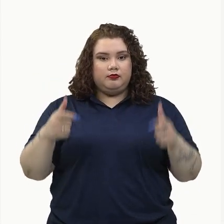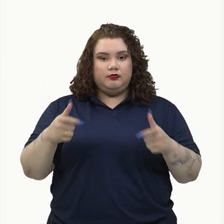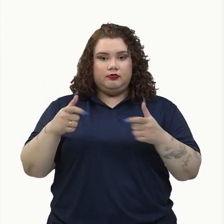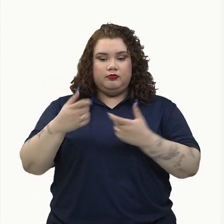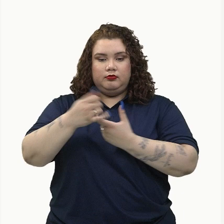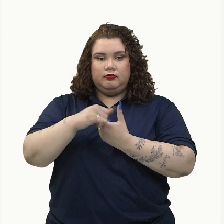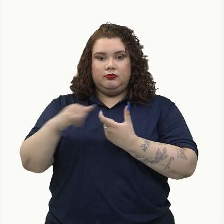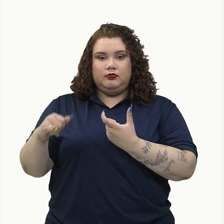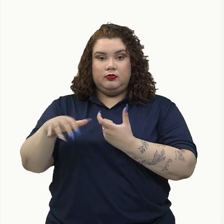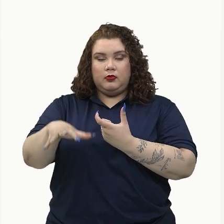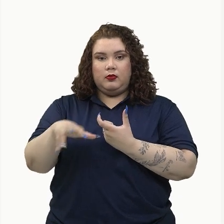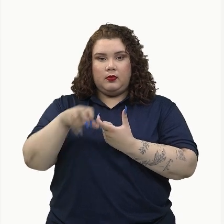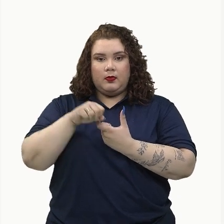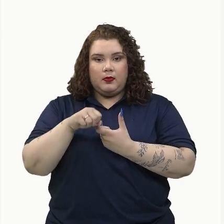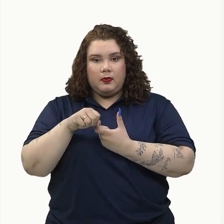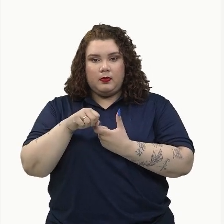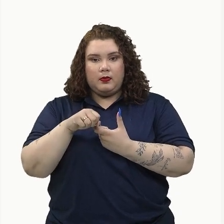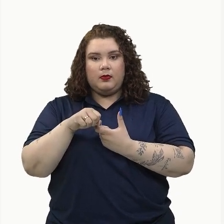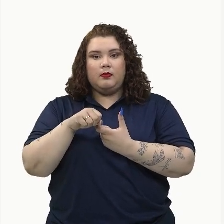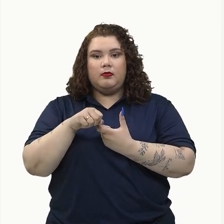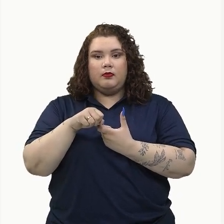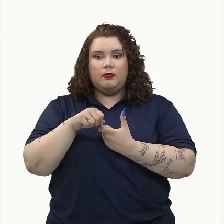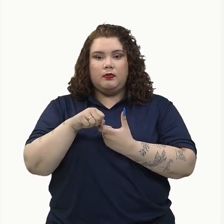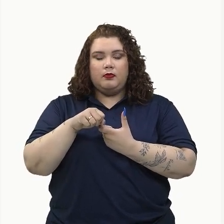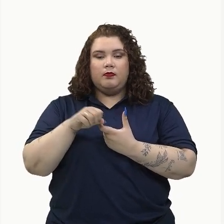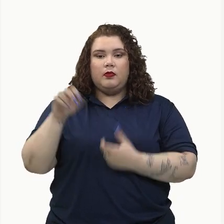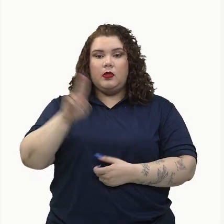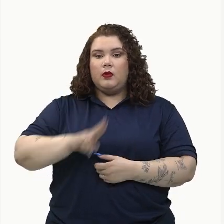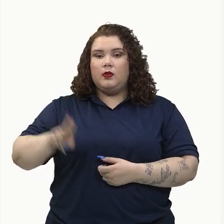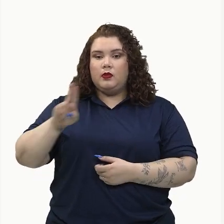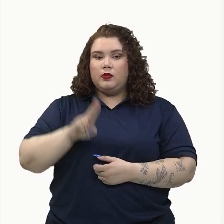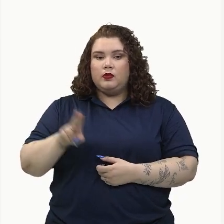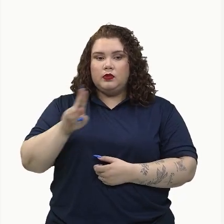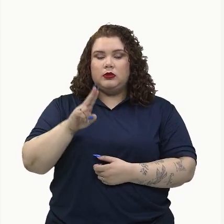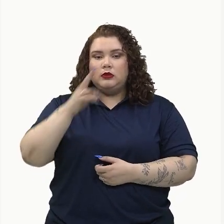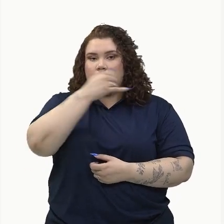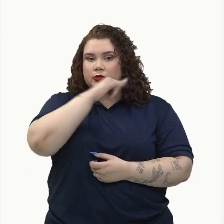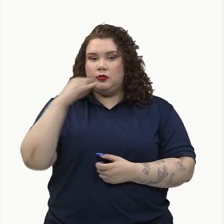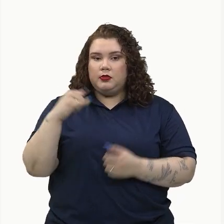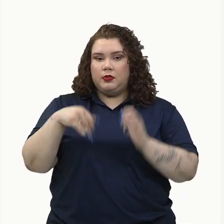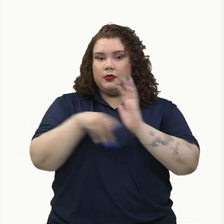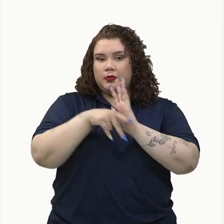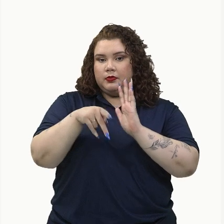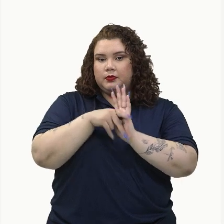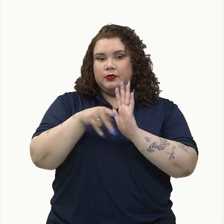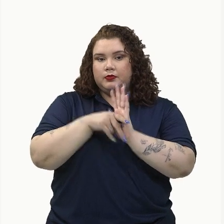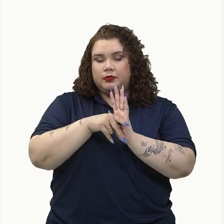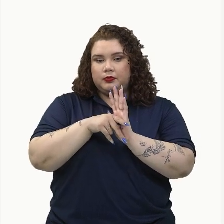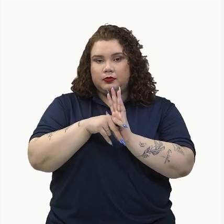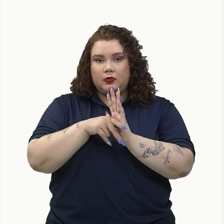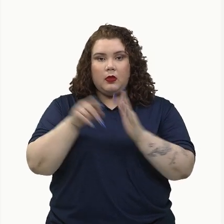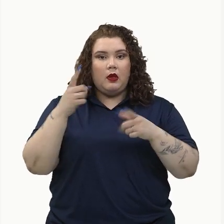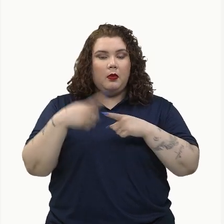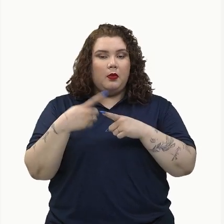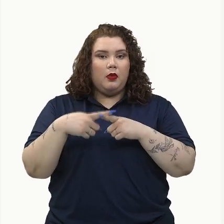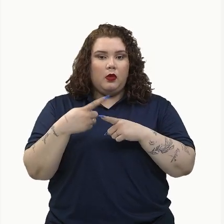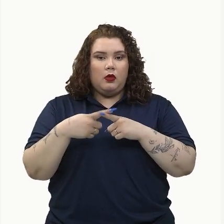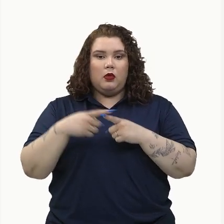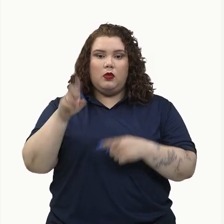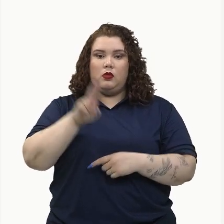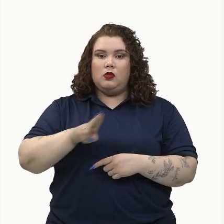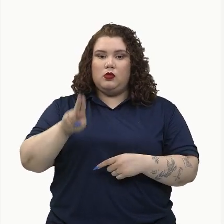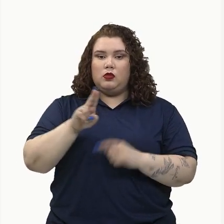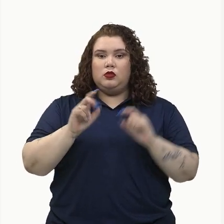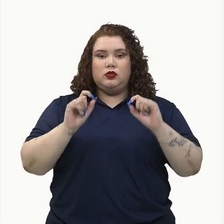aí que a maioria dos receptores consome parte da sua energia em decorrência do